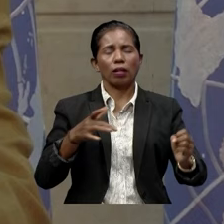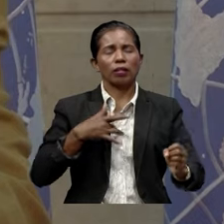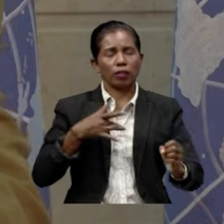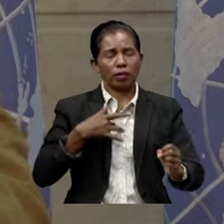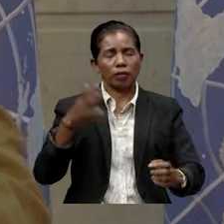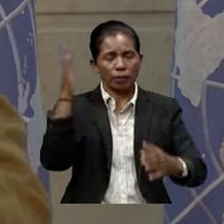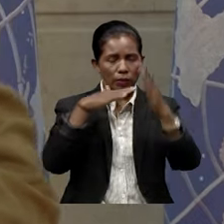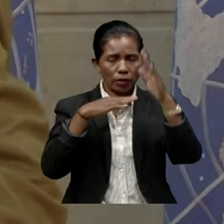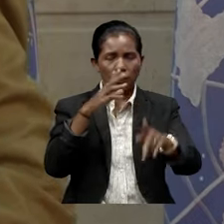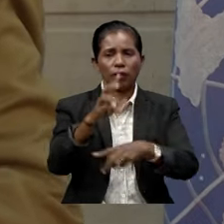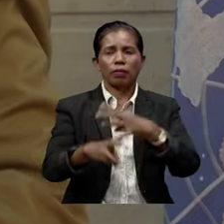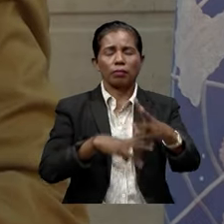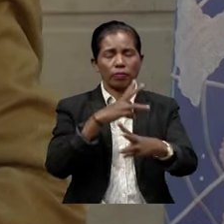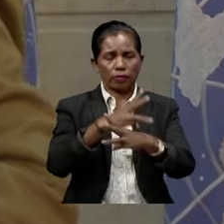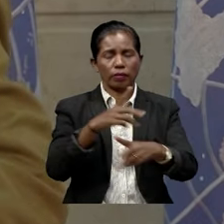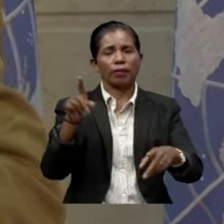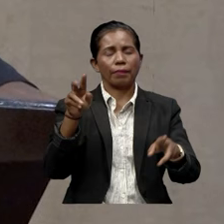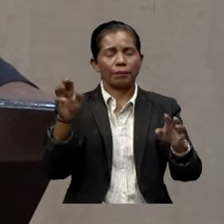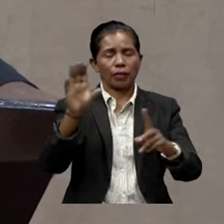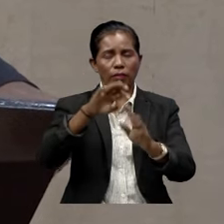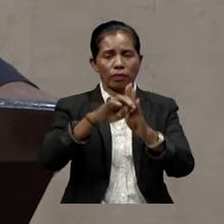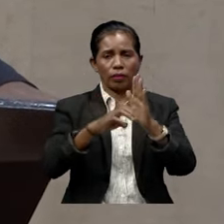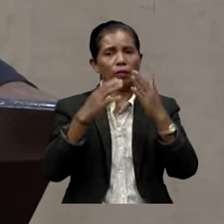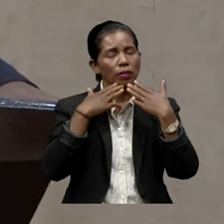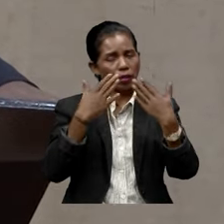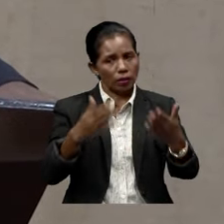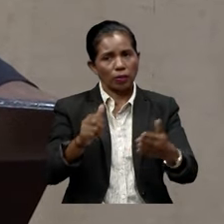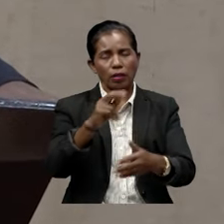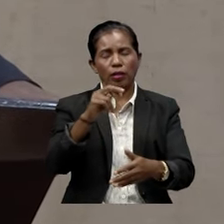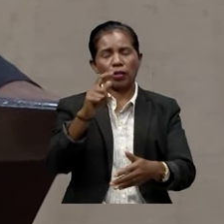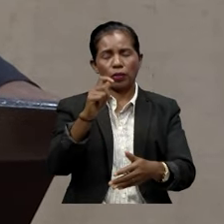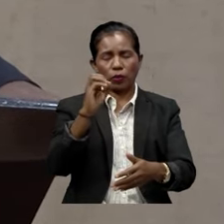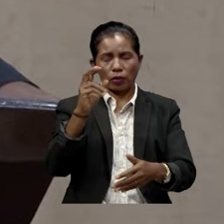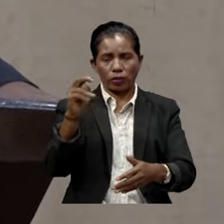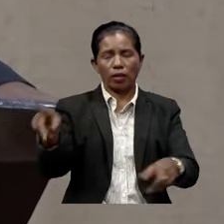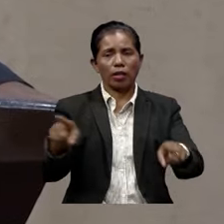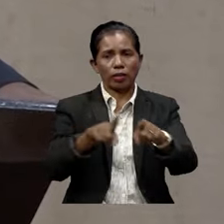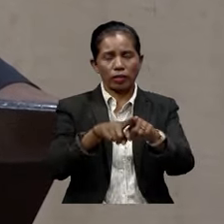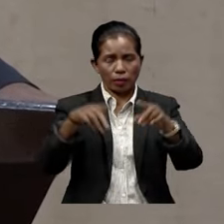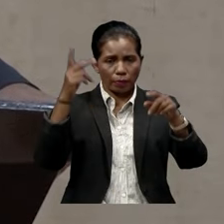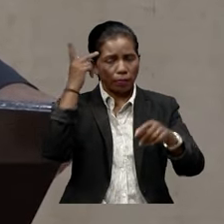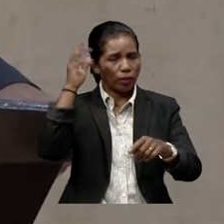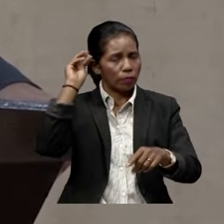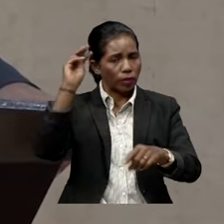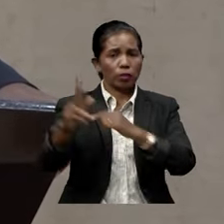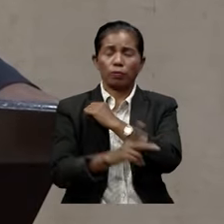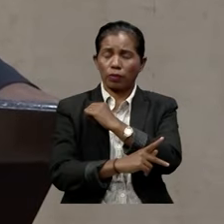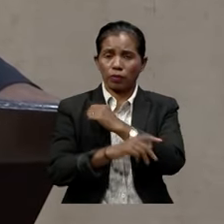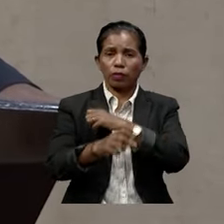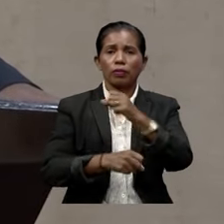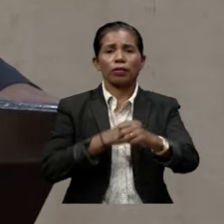mundo. Se festar o moço foi o agradecimento para António Guterres, também durante assume cargo nessa primeiro-ministro de Portugal, o